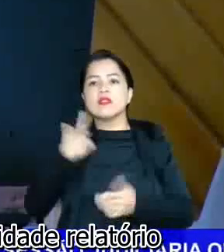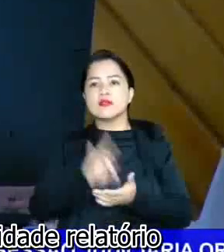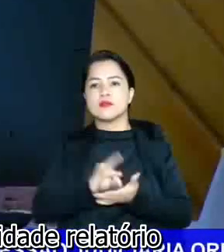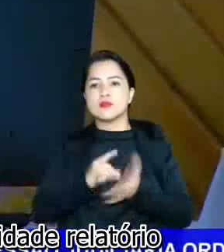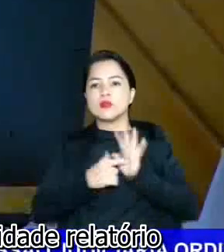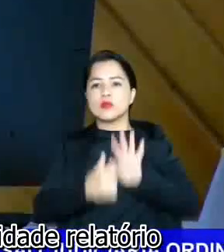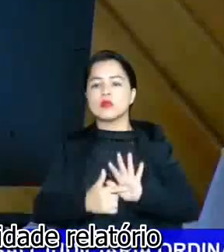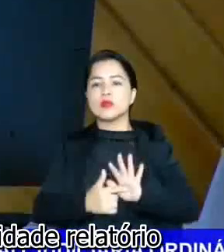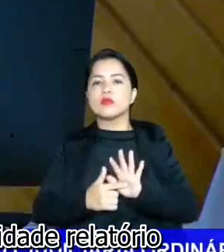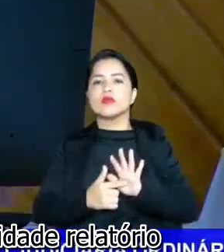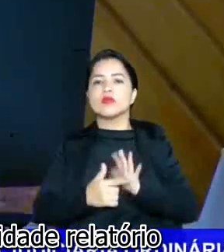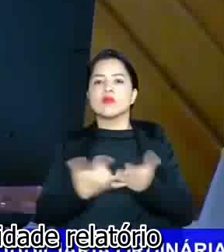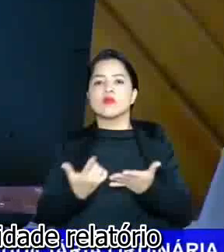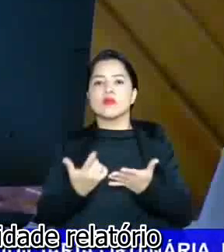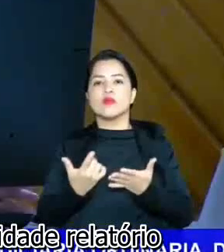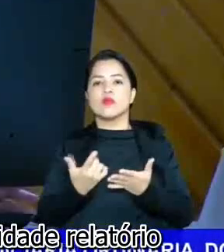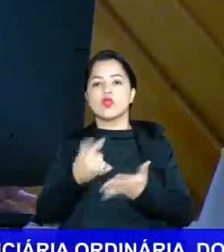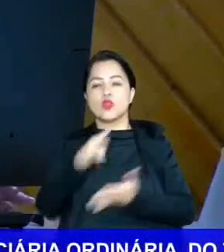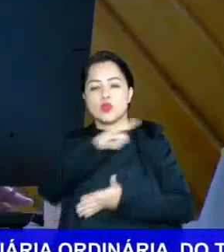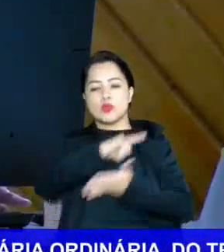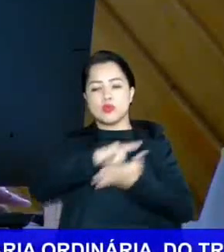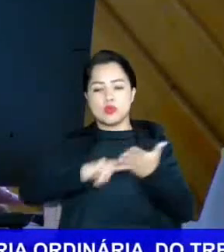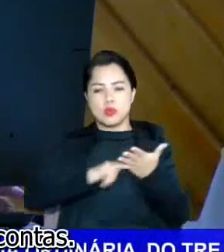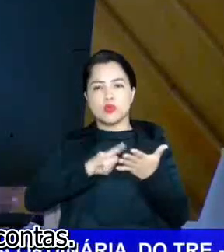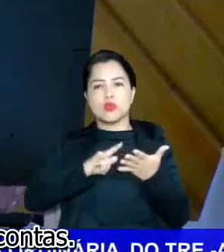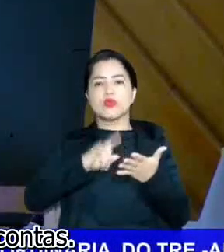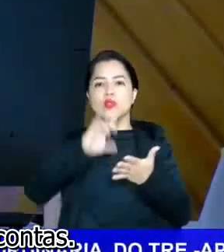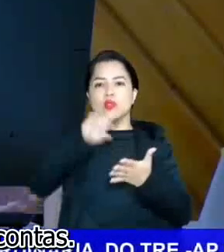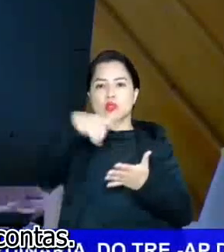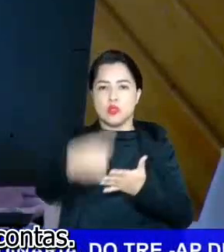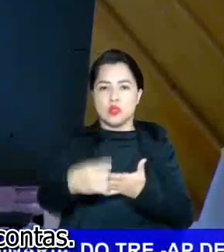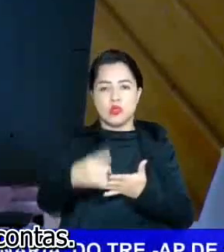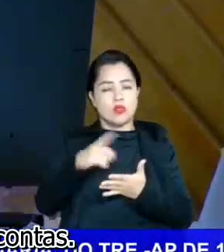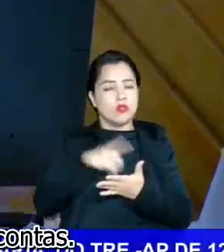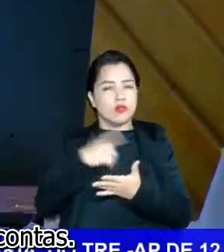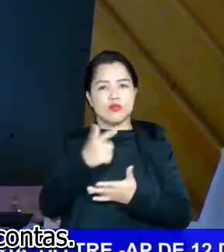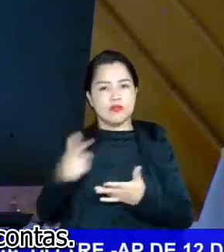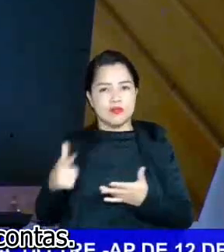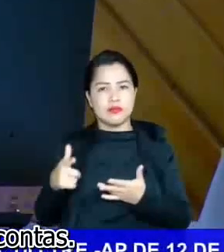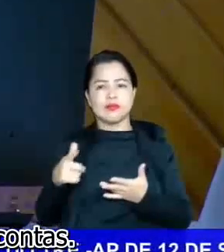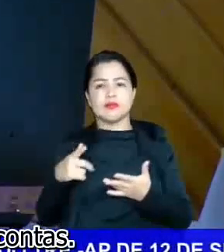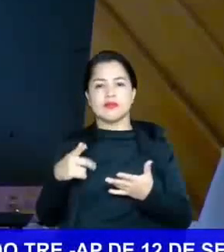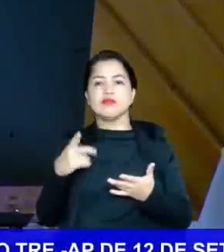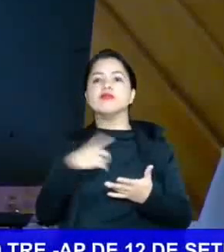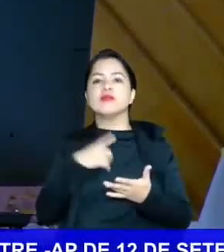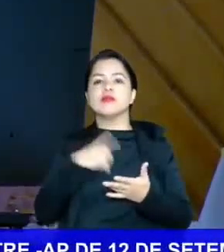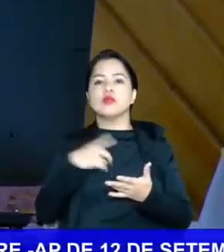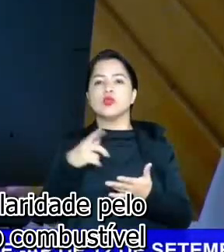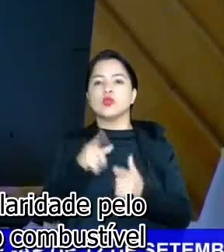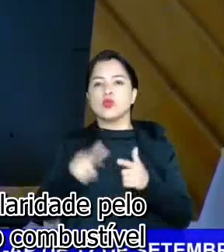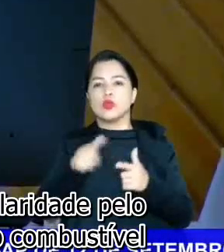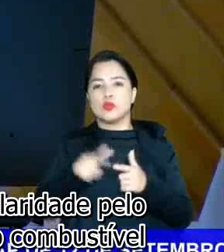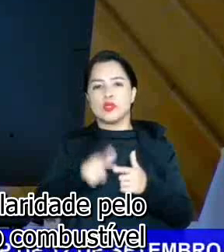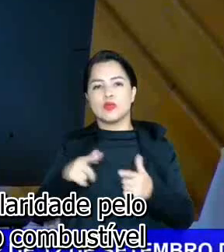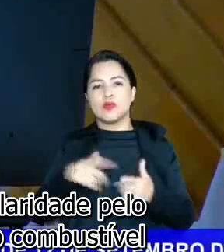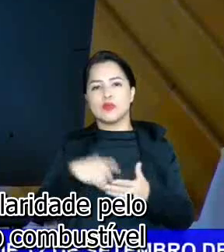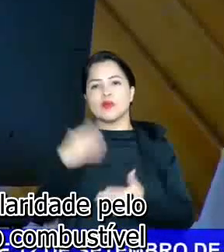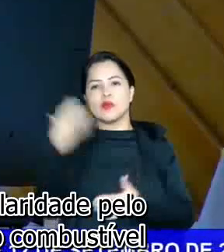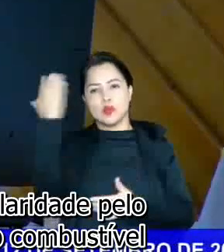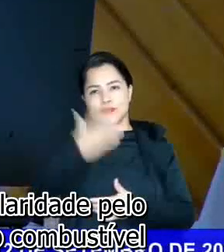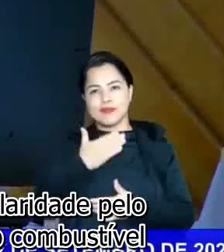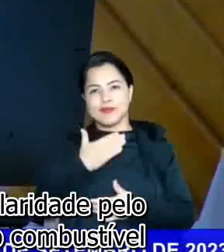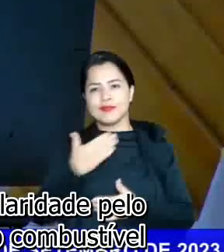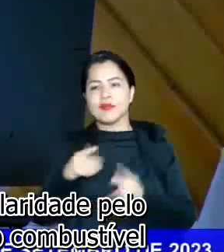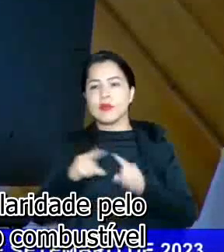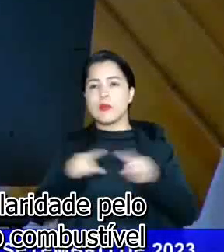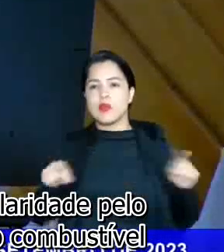na intempestividade de relatório, né? Então, isso não compromete a regularidade das contas. Agora, na análise do que